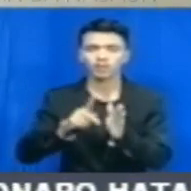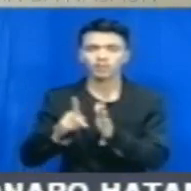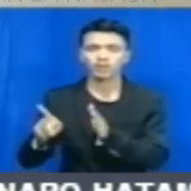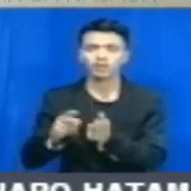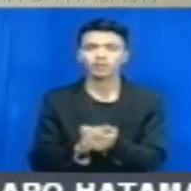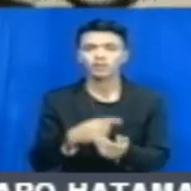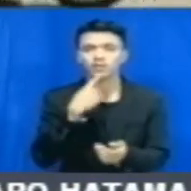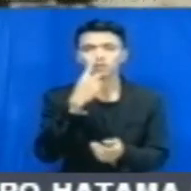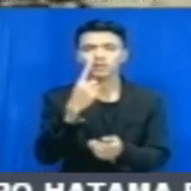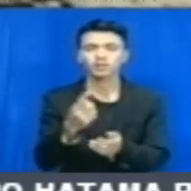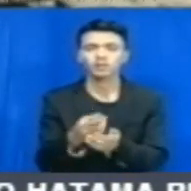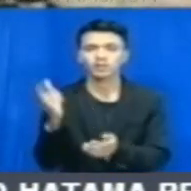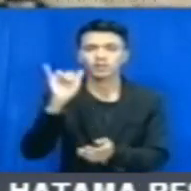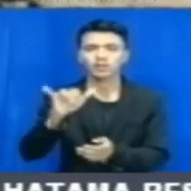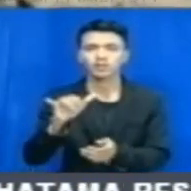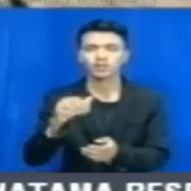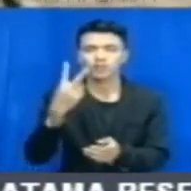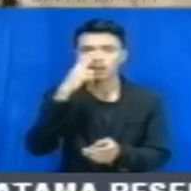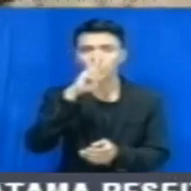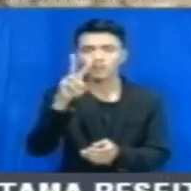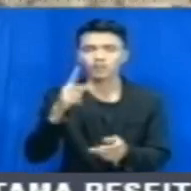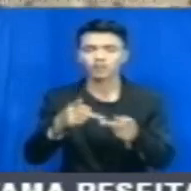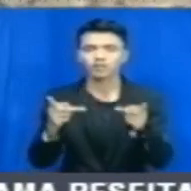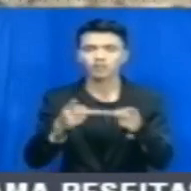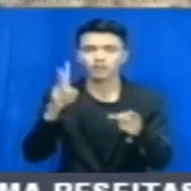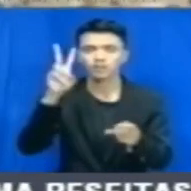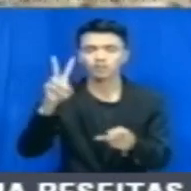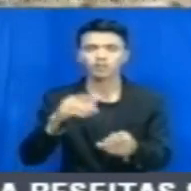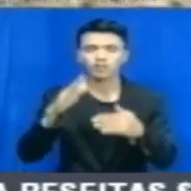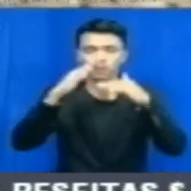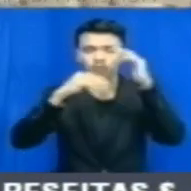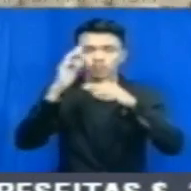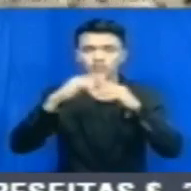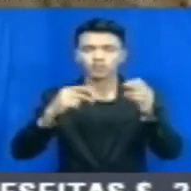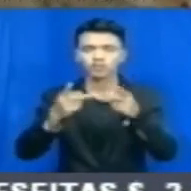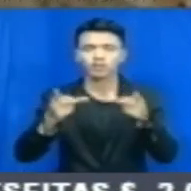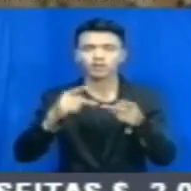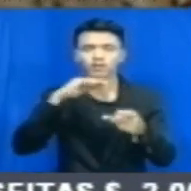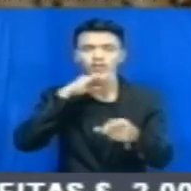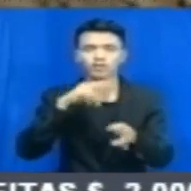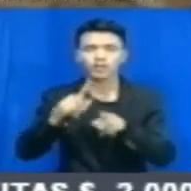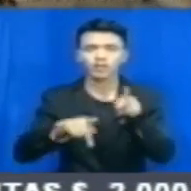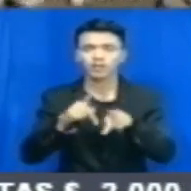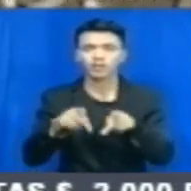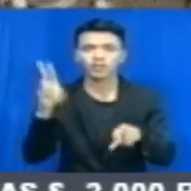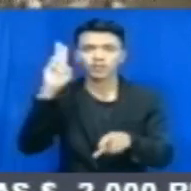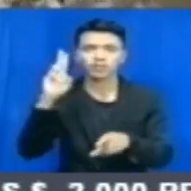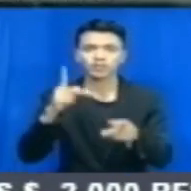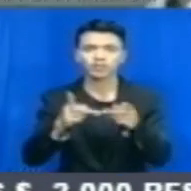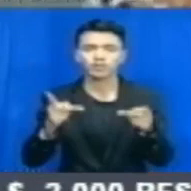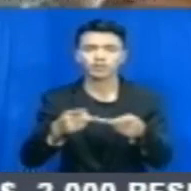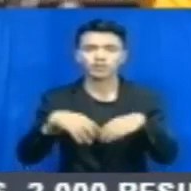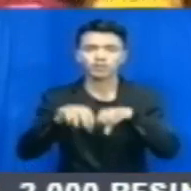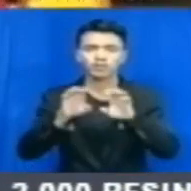Carmo afirma ser ne parte identifica ona fatin rua ba construção lixeira honune si de dan nebe uja fatin refere ba fansa